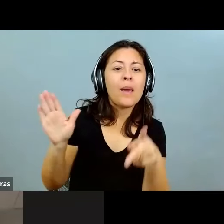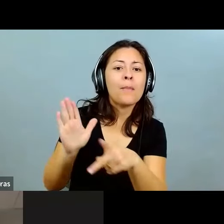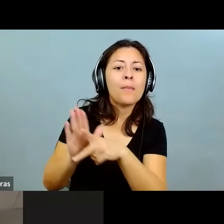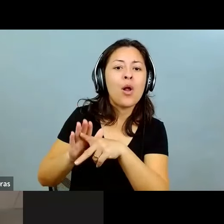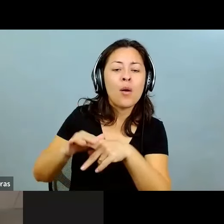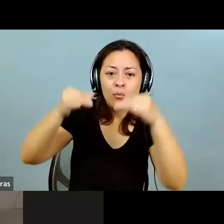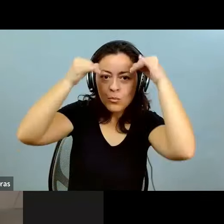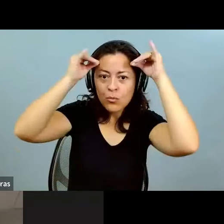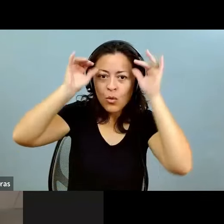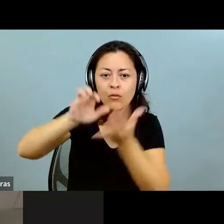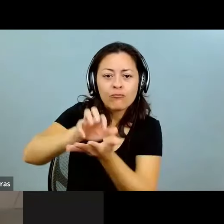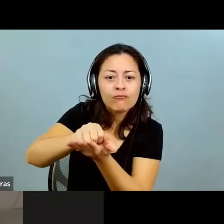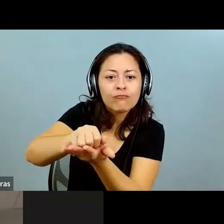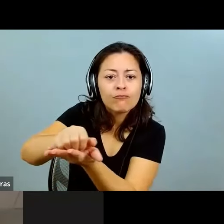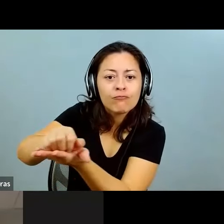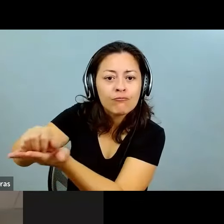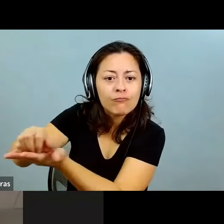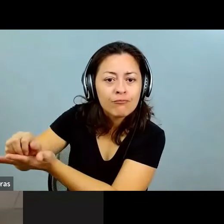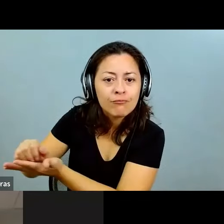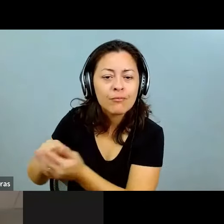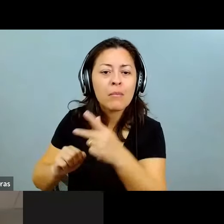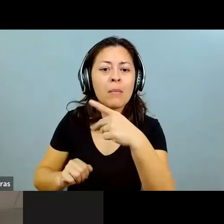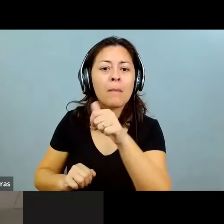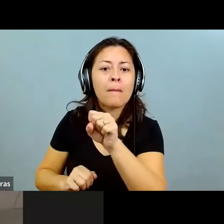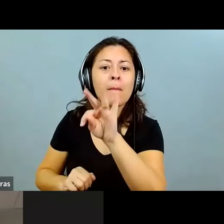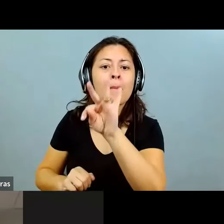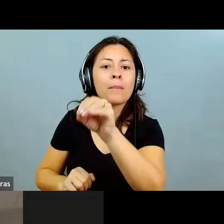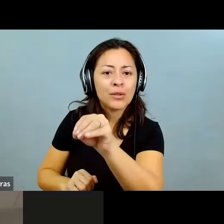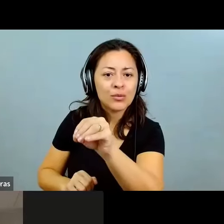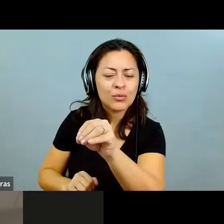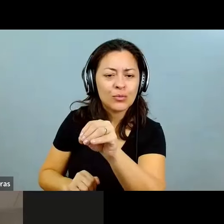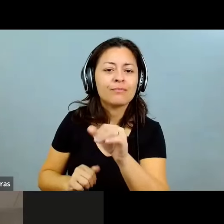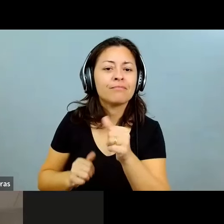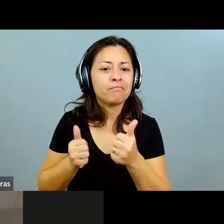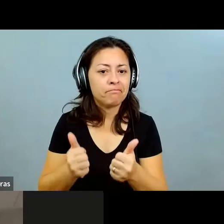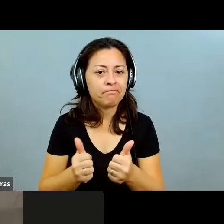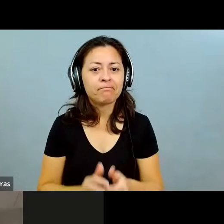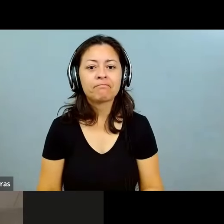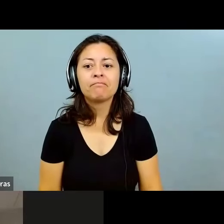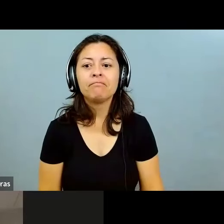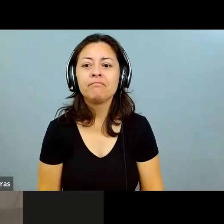certeza vou investir mais agora em em mobilizado em correção de solo e